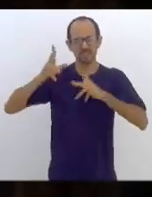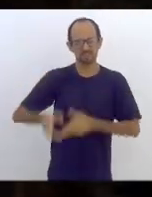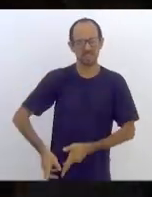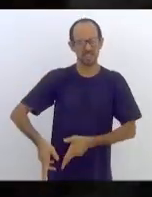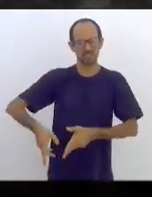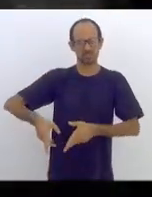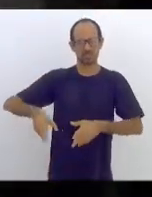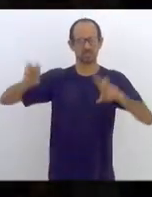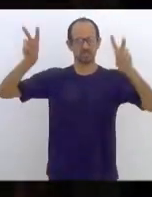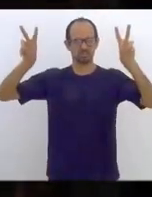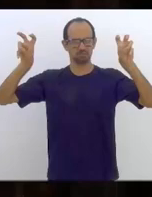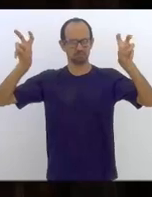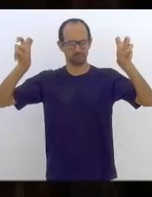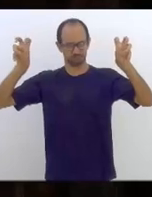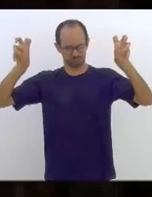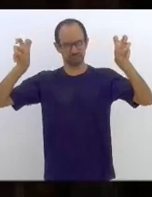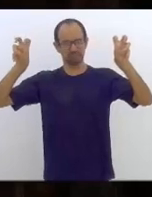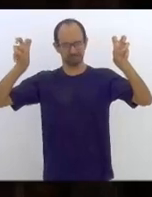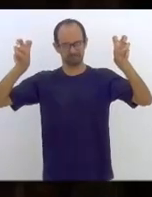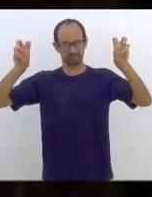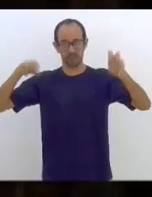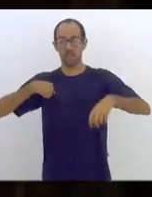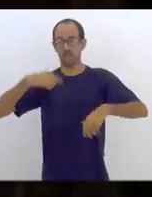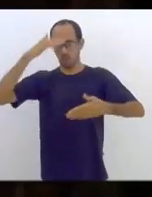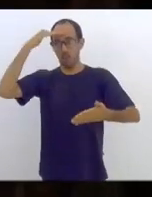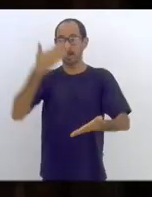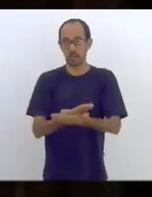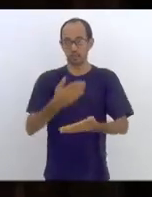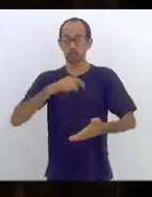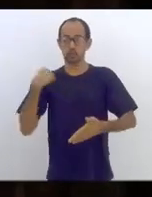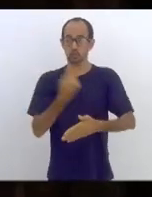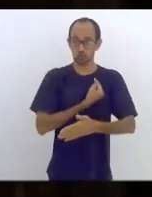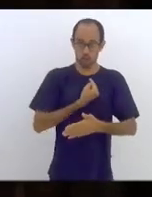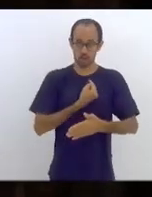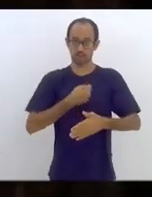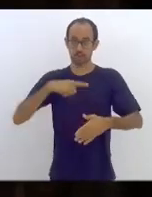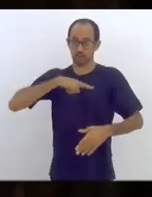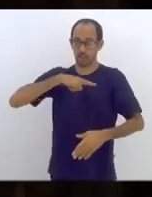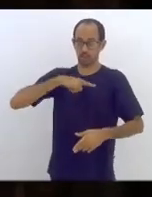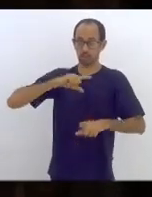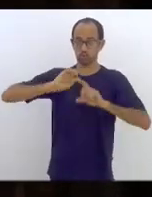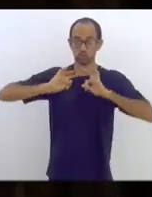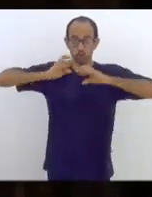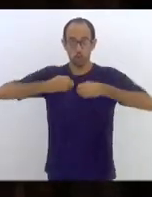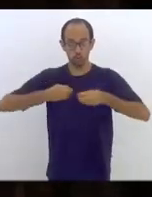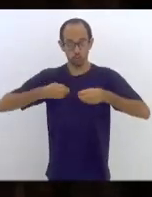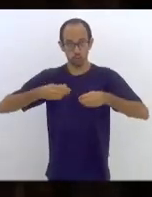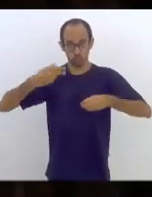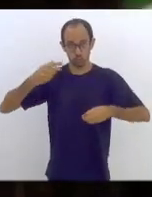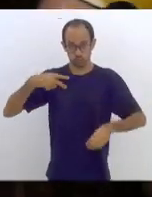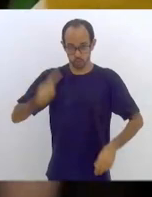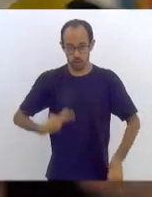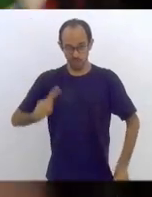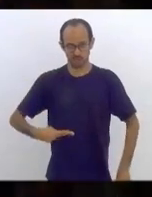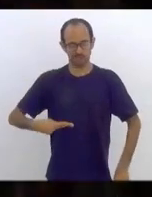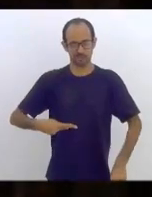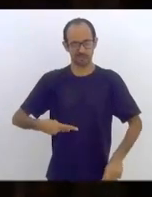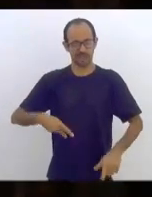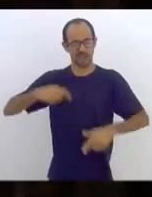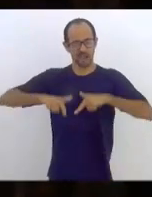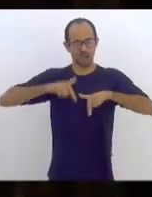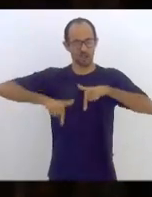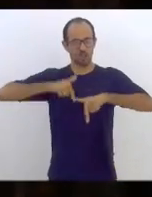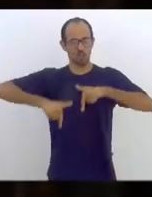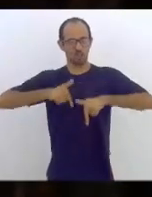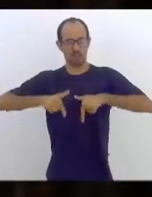causas. Eu creio que todos nós aqui estamos na mesma luta